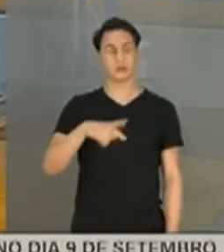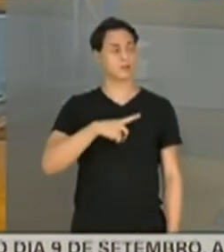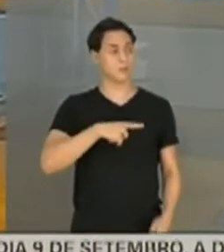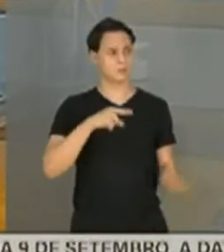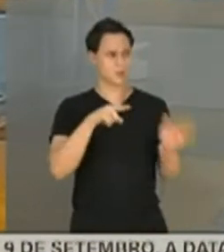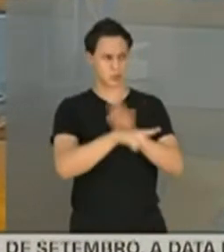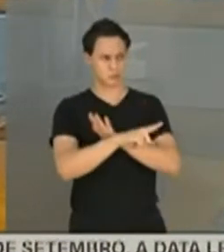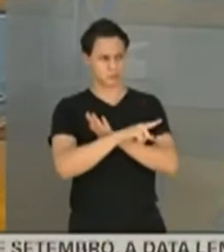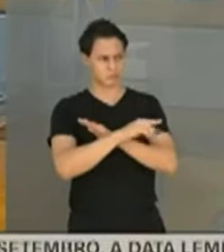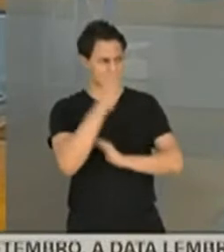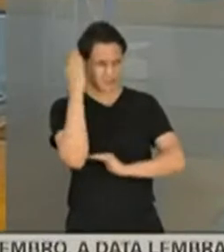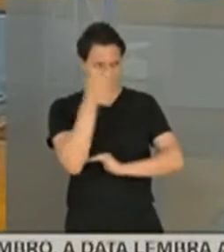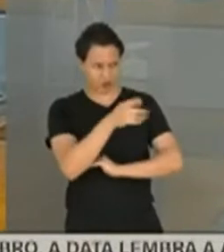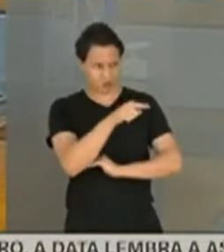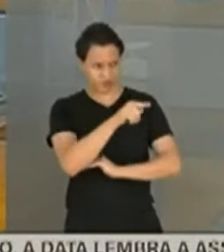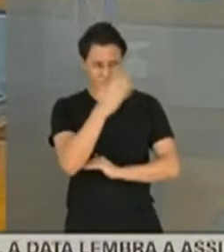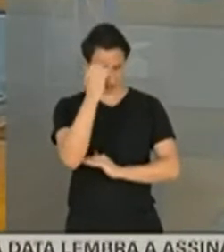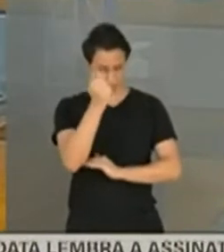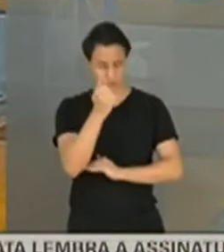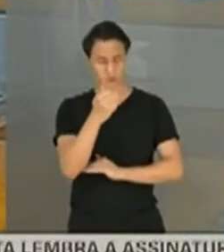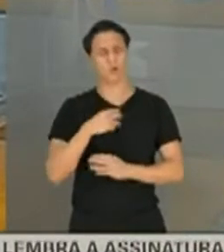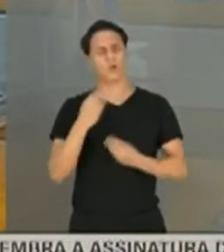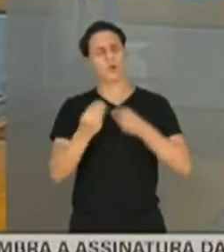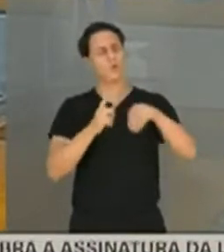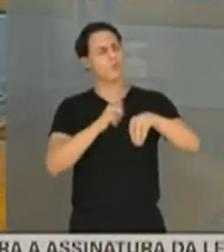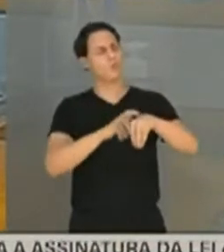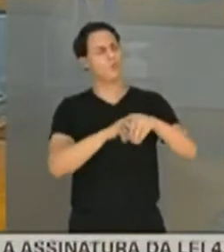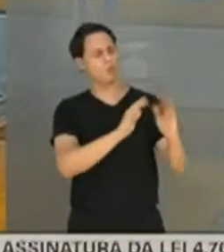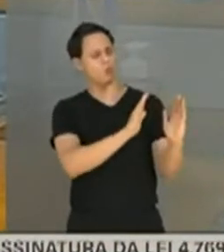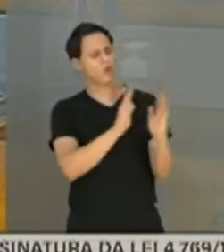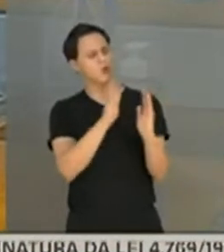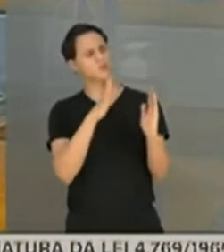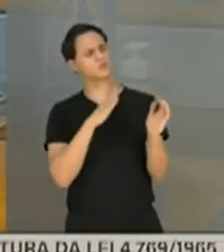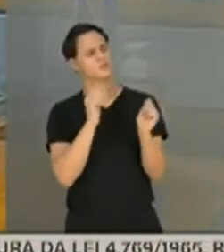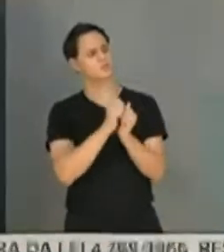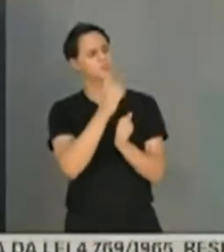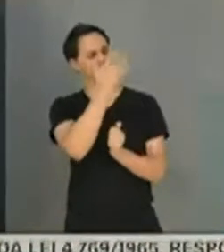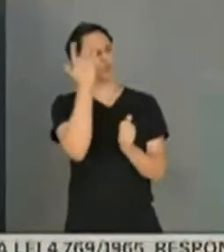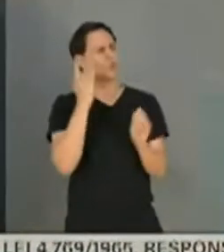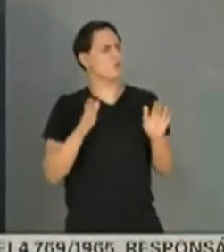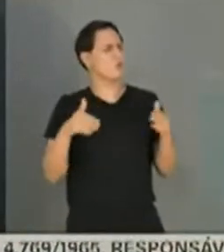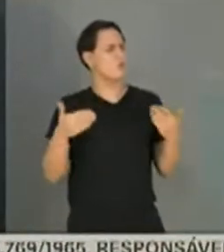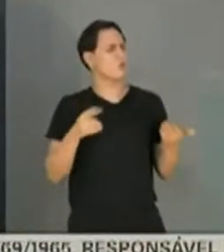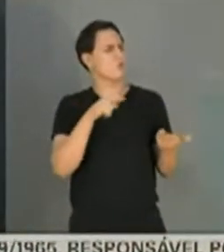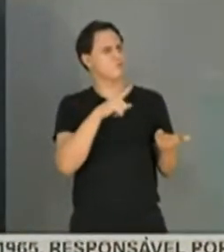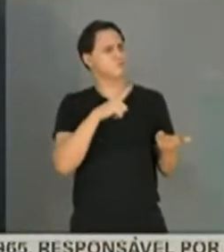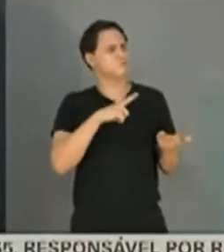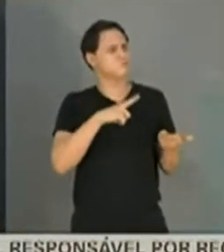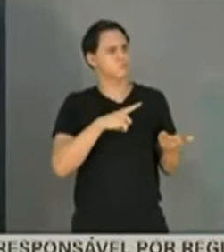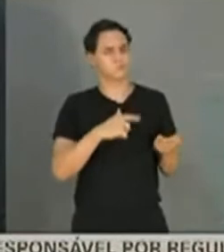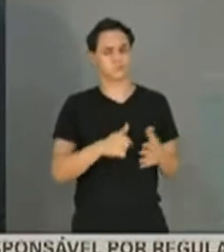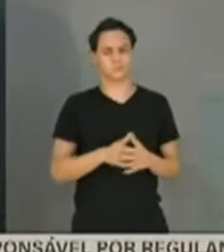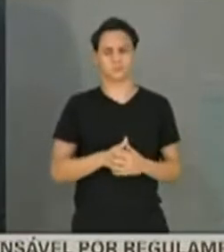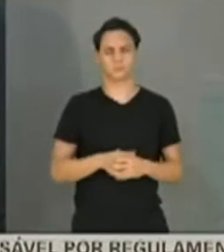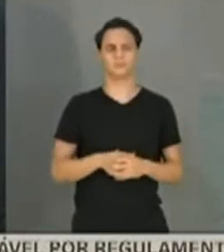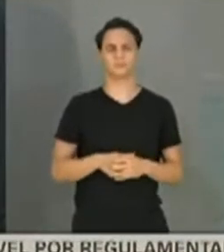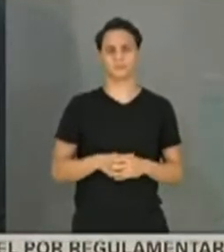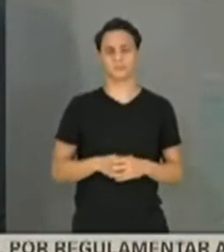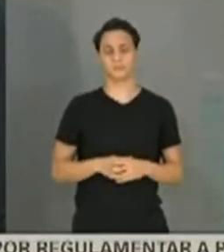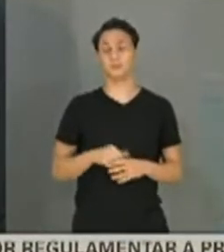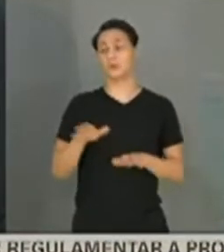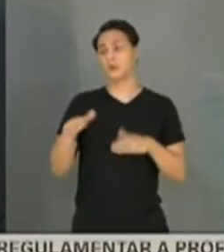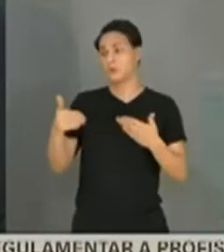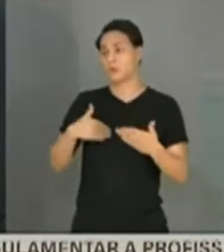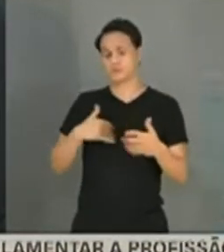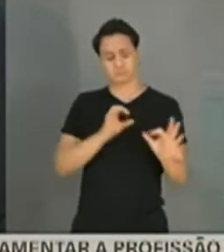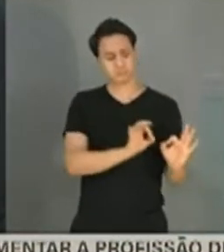bem clara. E quando e com quem o senhor teve reunião? Senador, obrigado dessa pergunta. Talvez de todo o tempo